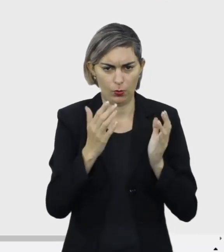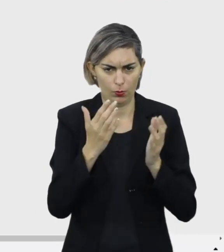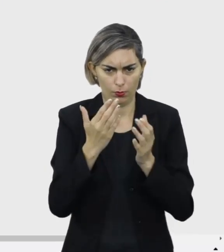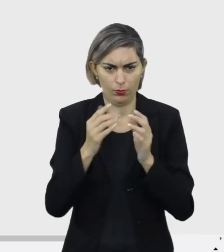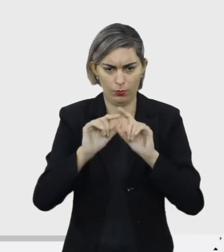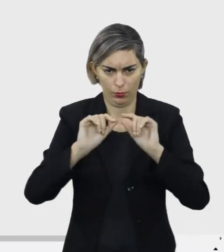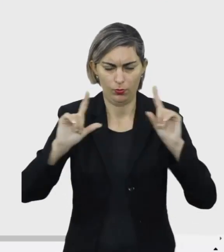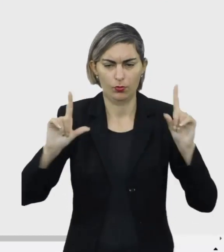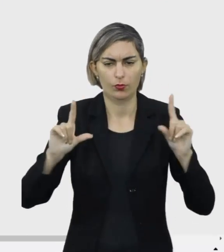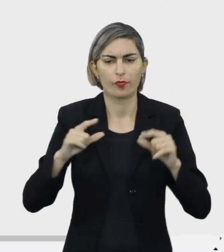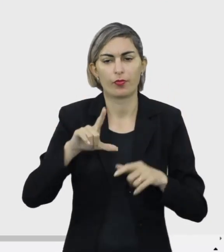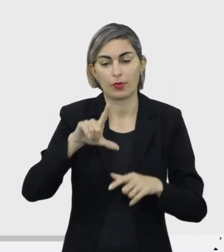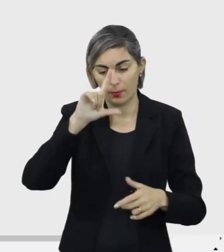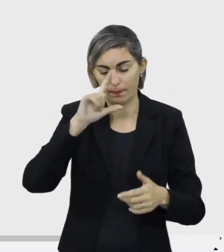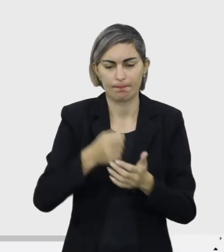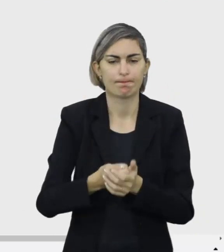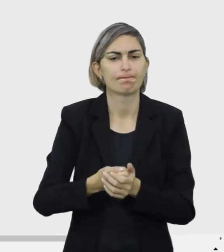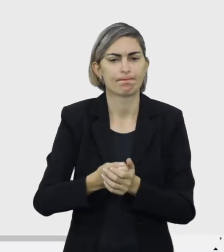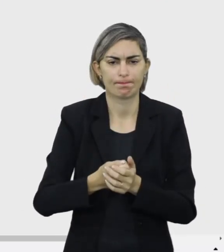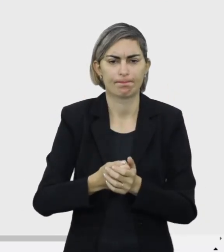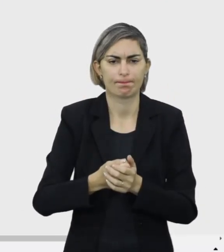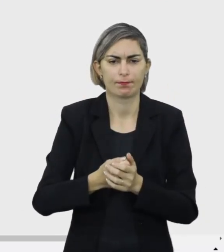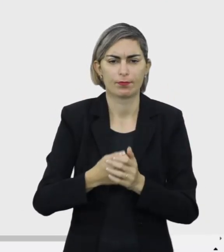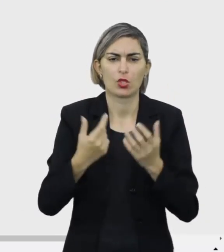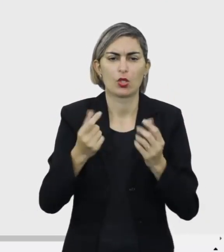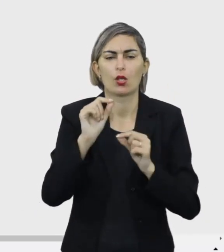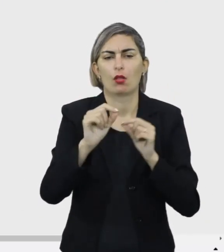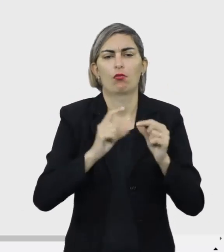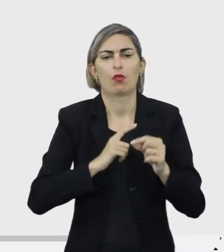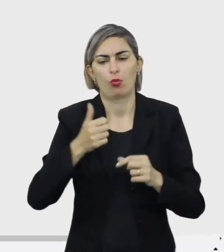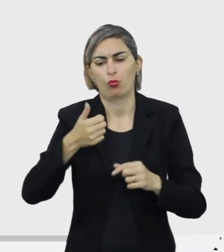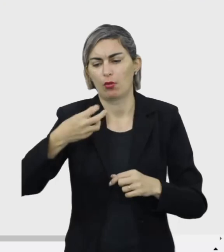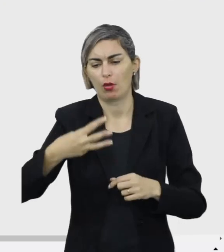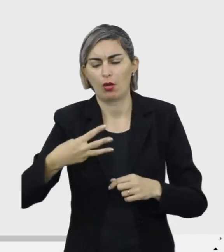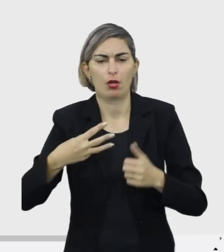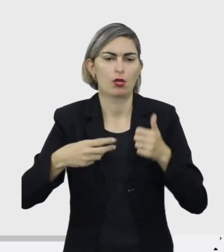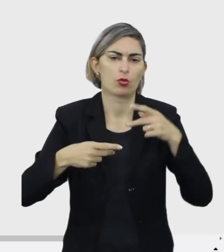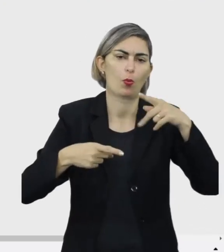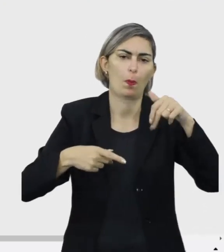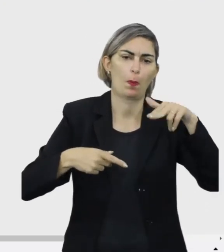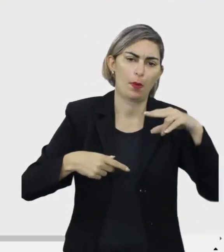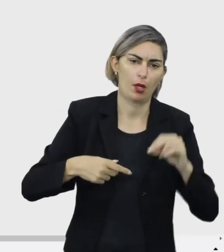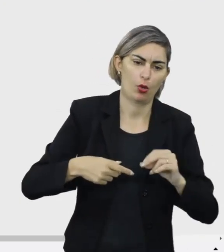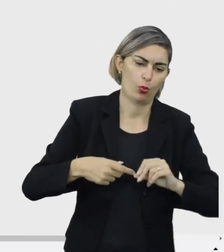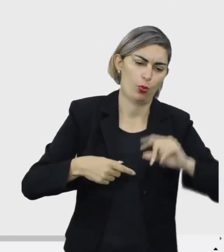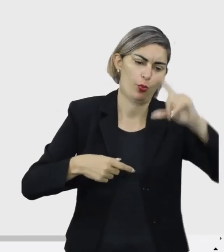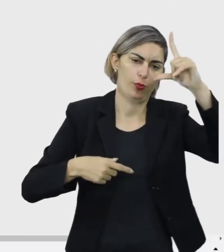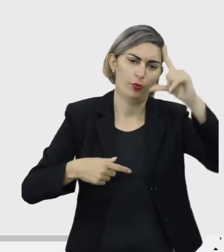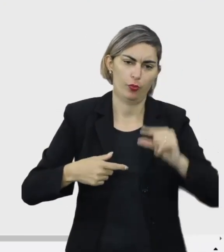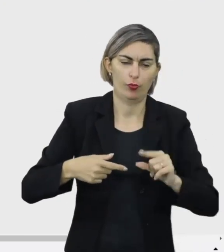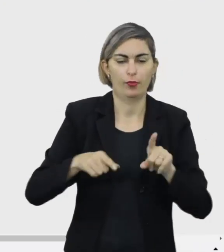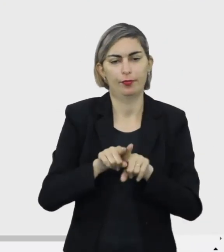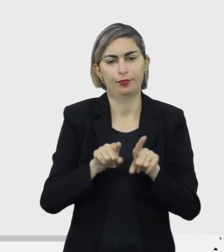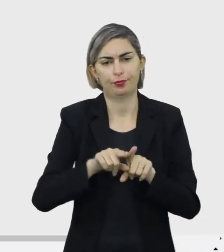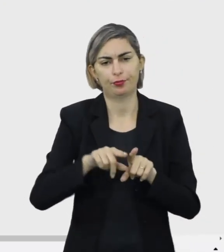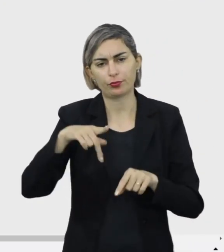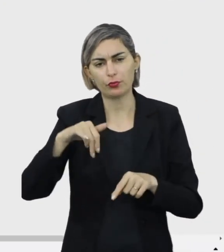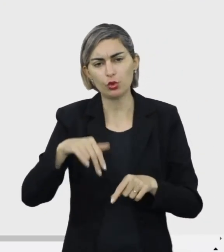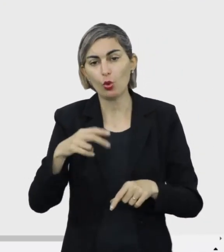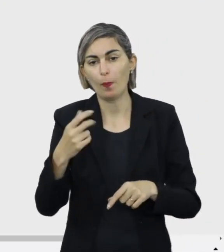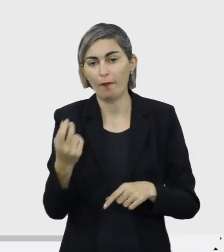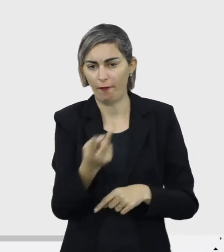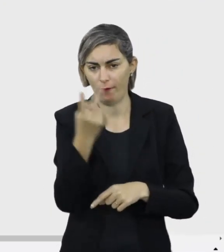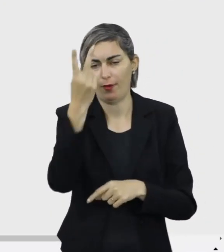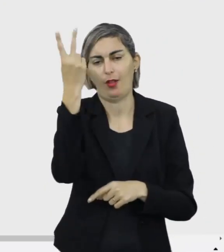eu posso definir o LED incorporado, que é aquele do pino 13, o pino como alto ou baixo, e eu posso também definir o pino com um